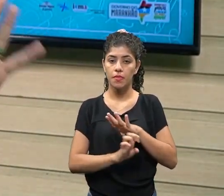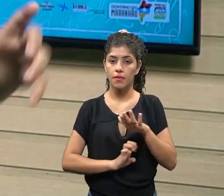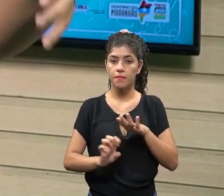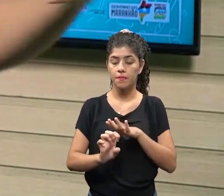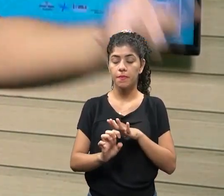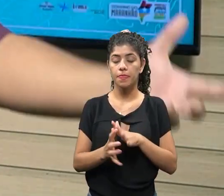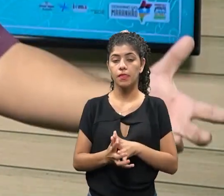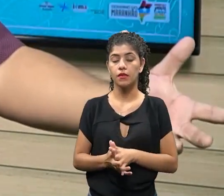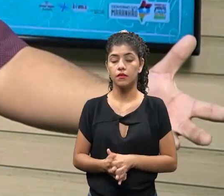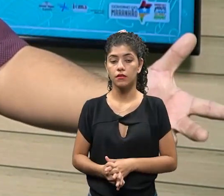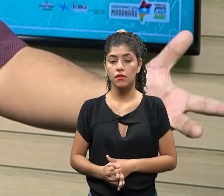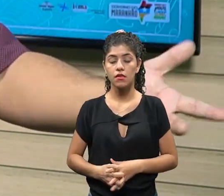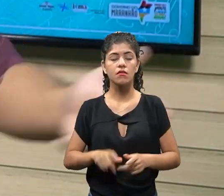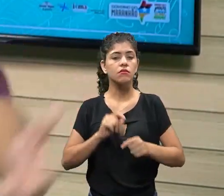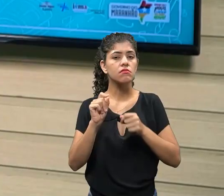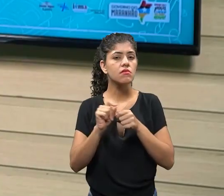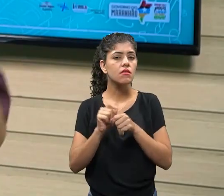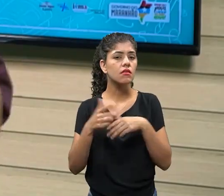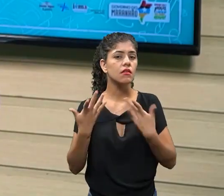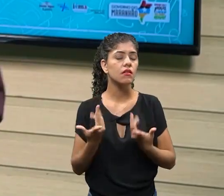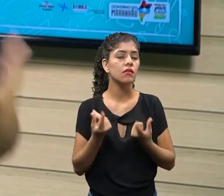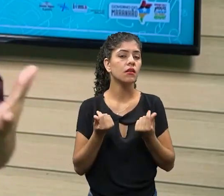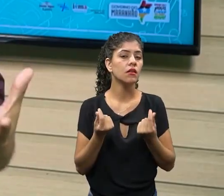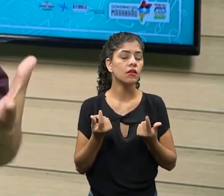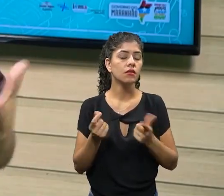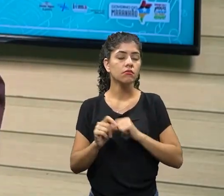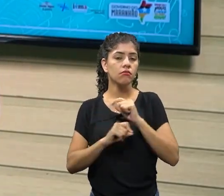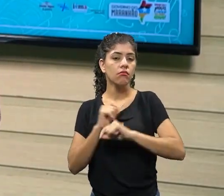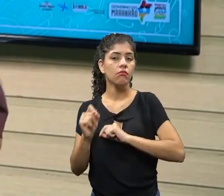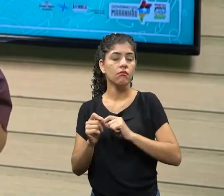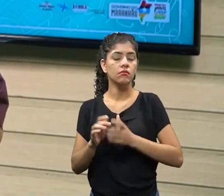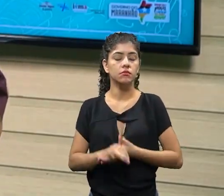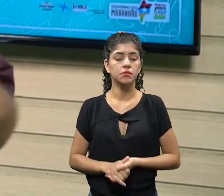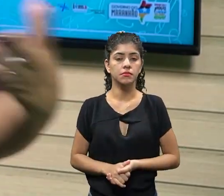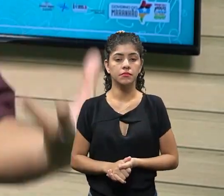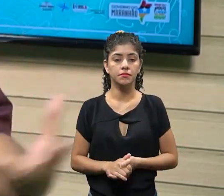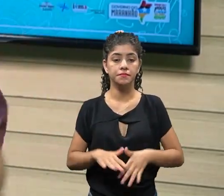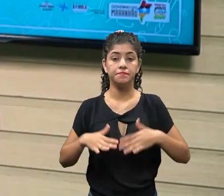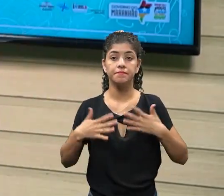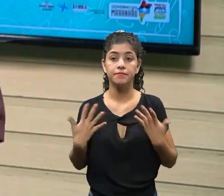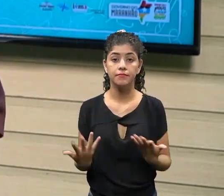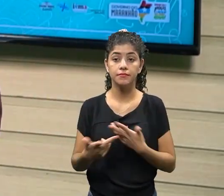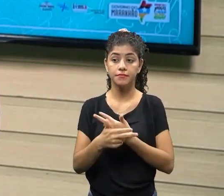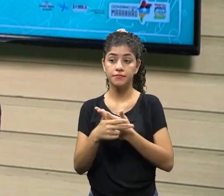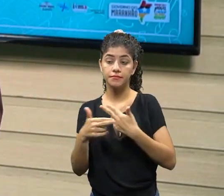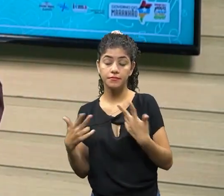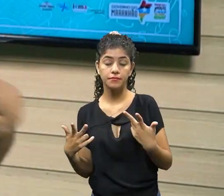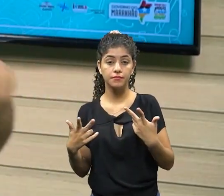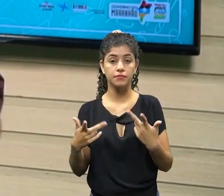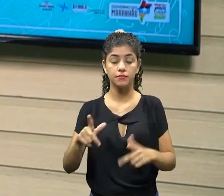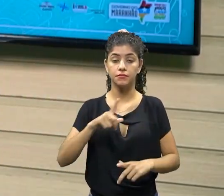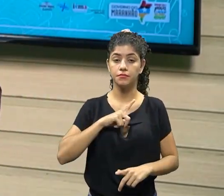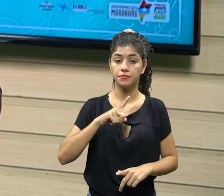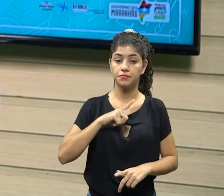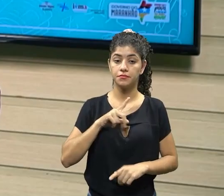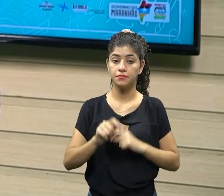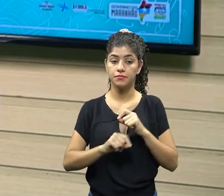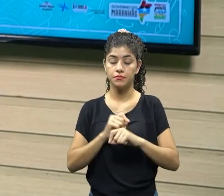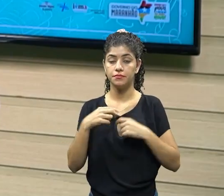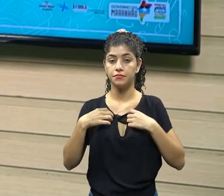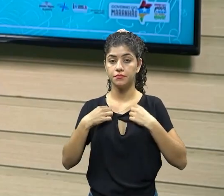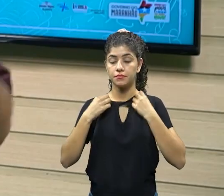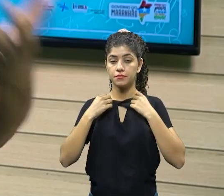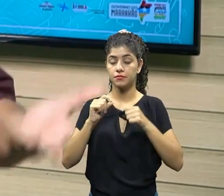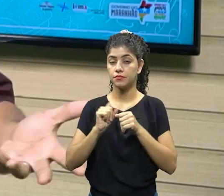E o que eu vou fazer com o dinheiro? O que eu vou lidar com o dinheiro? Quais são as variações disso? O que esse dinheiro vai fazer